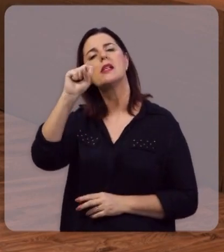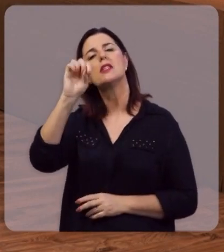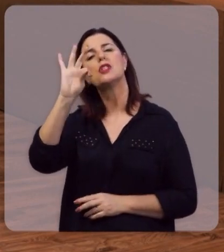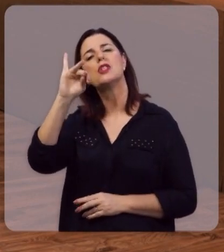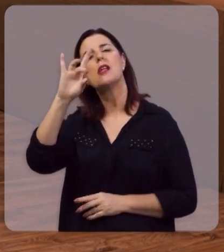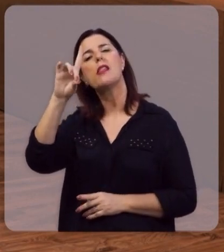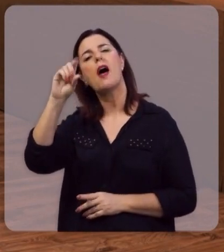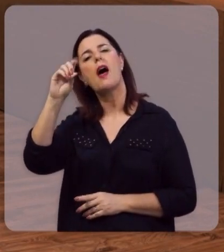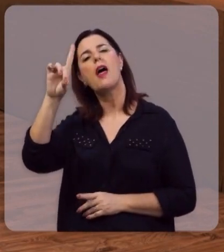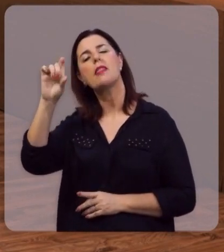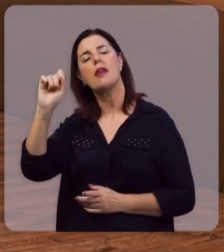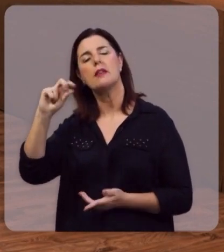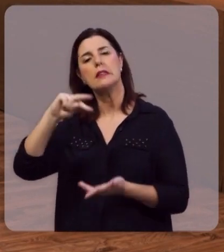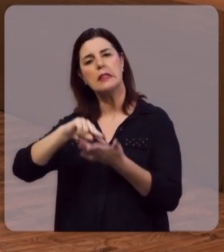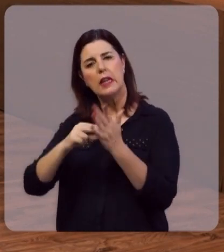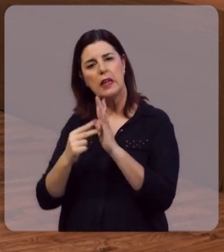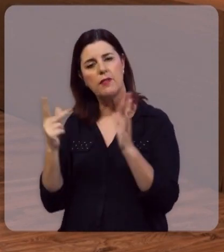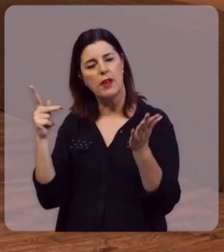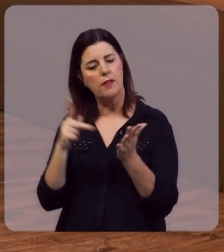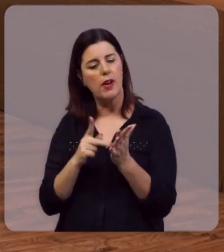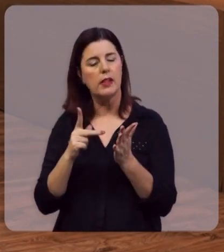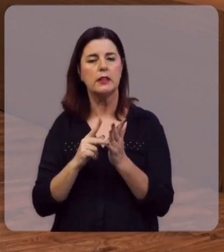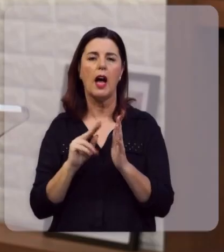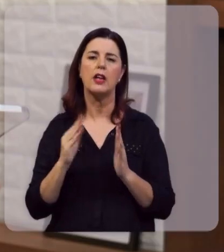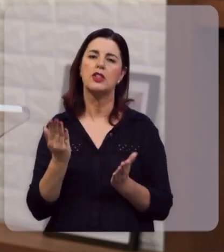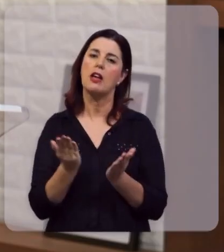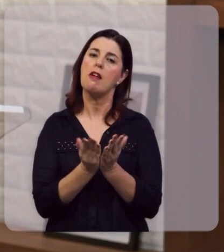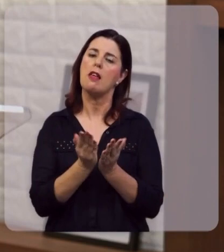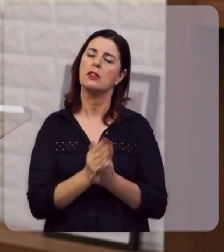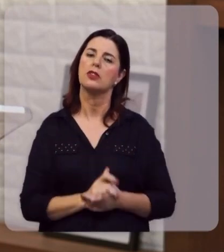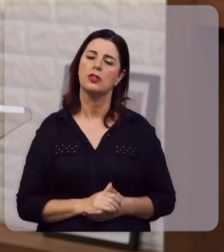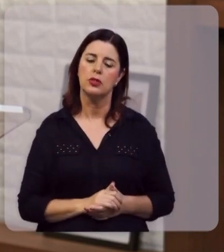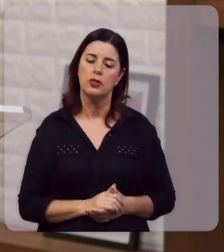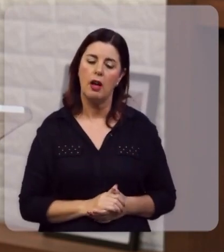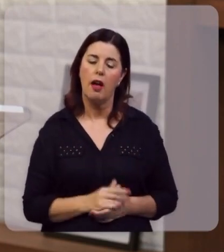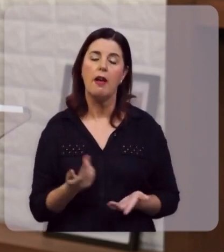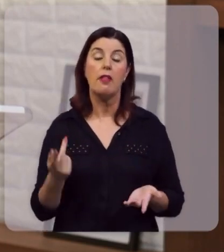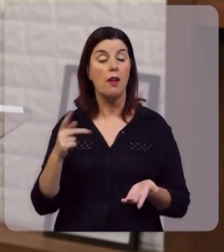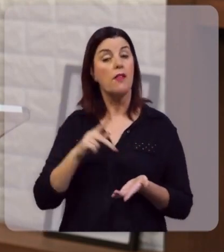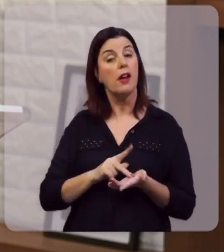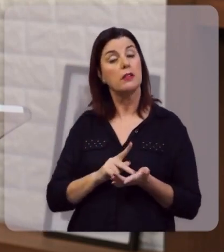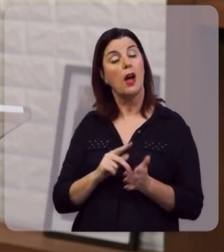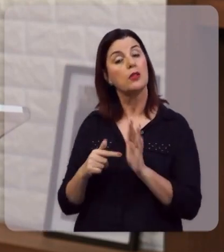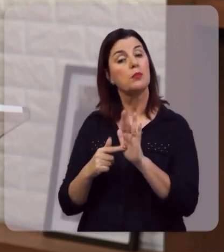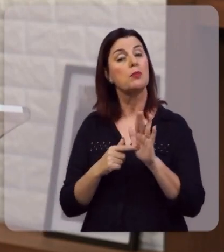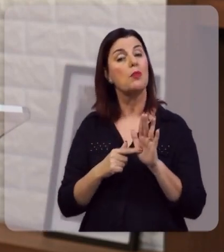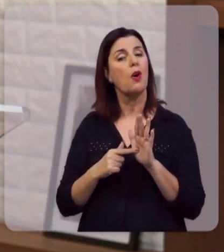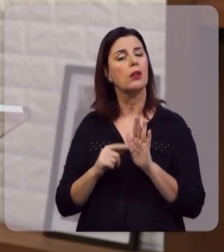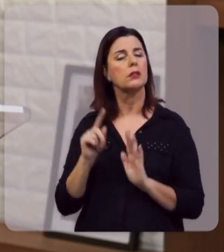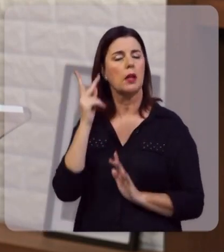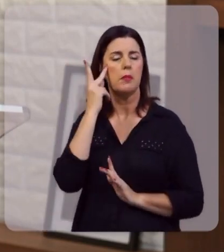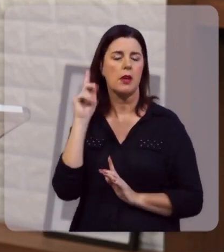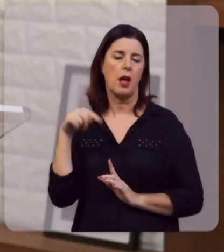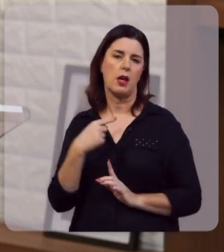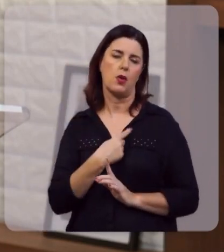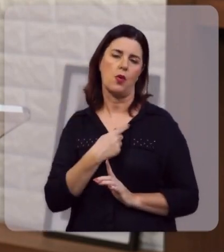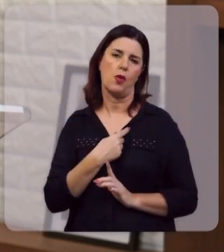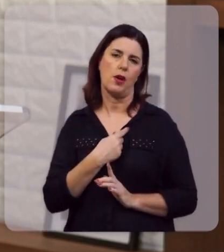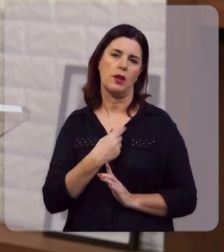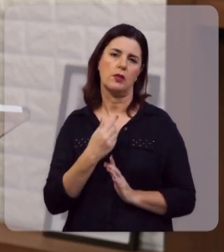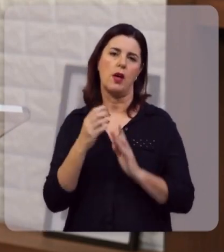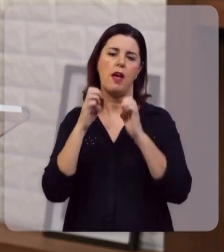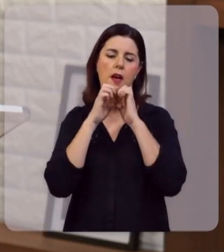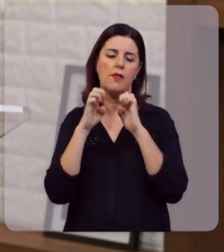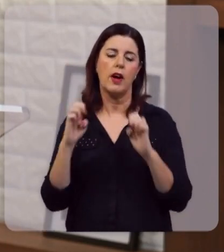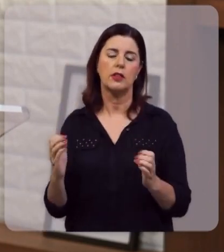de fato é convertido. Na verdade, esse texto mostra para nós que a igreja